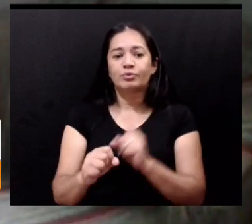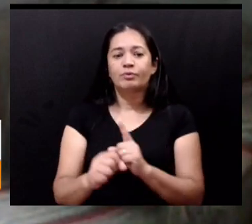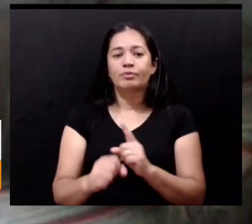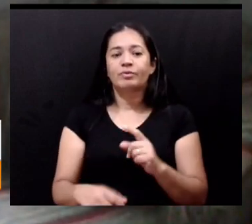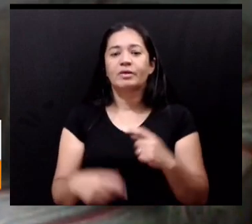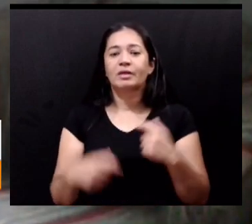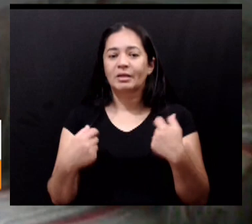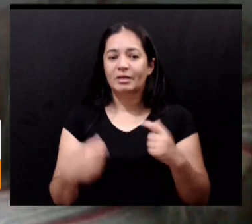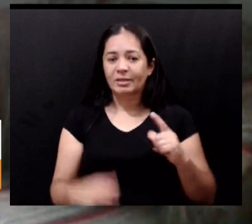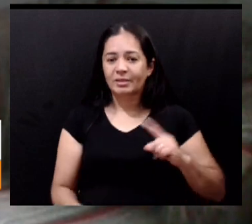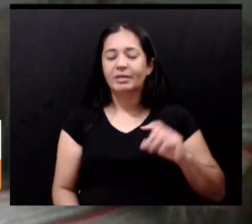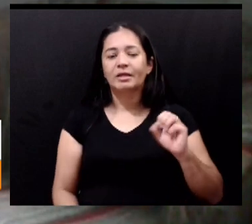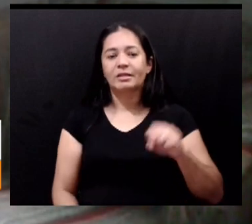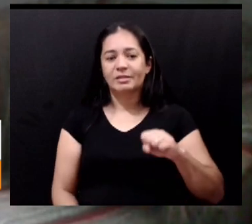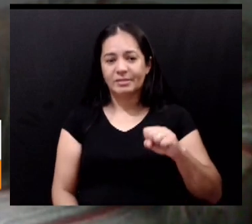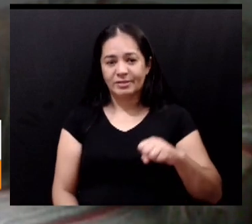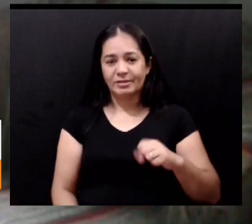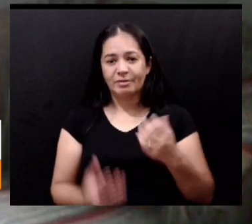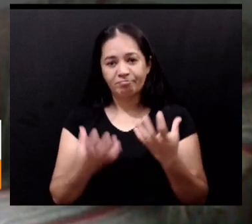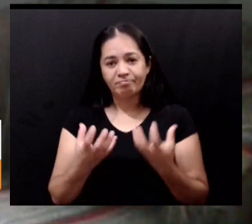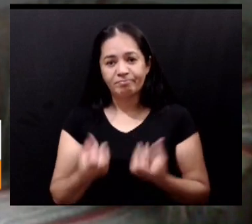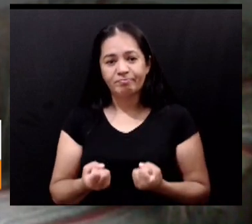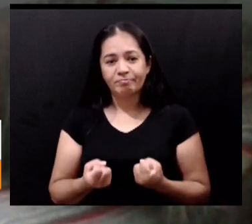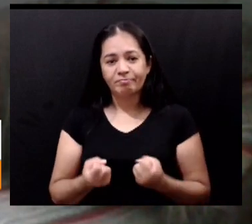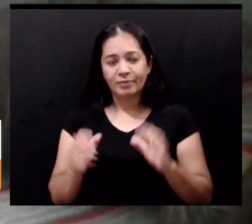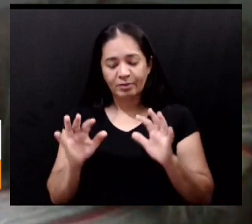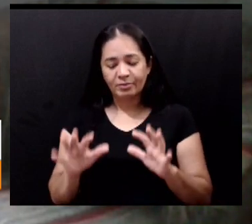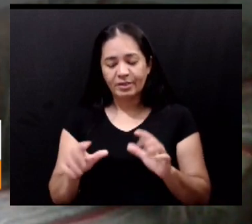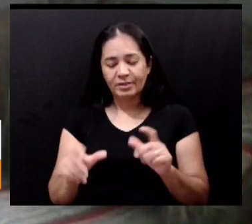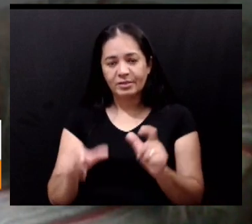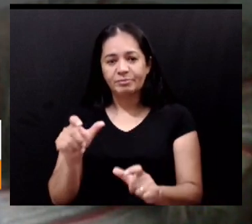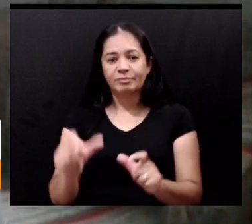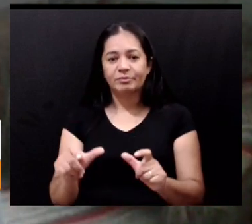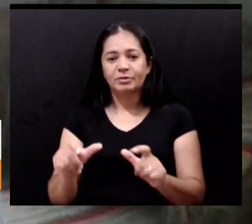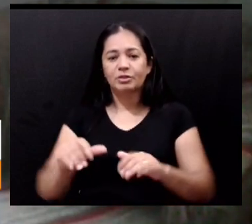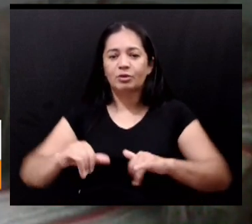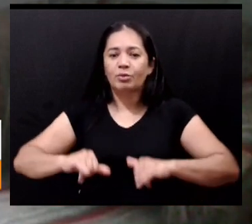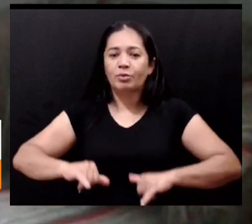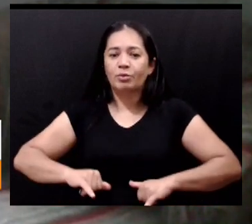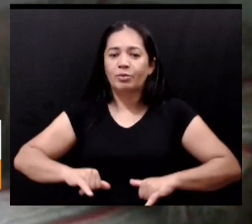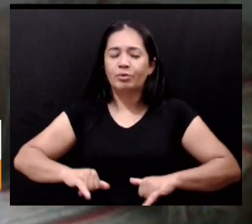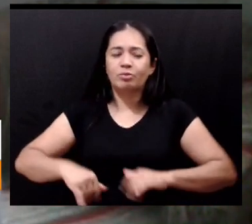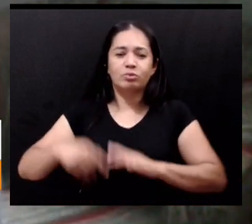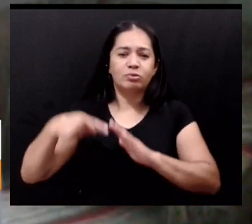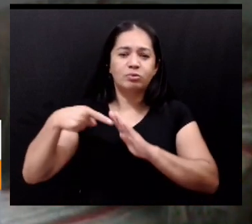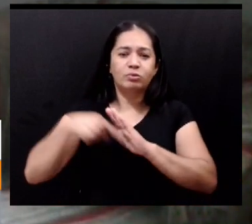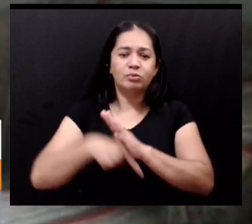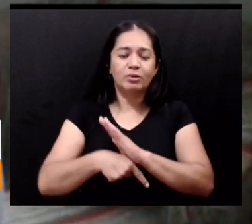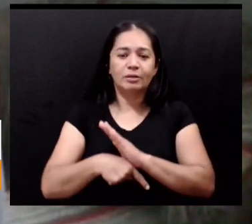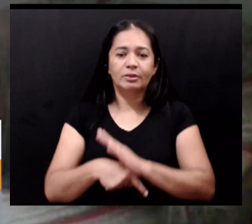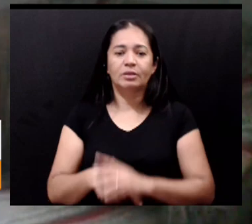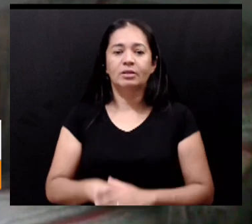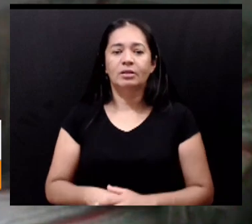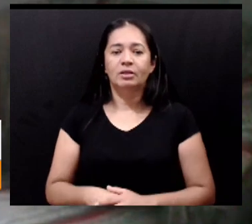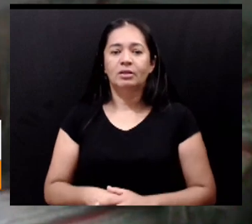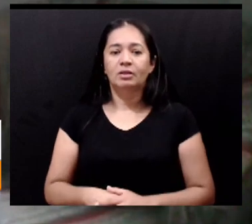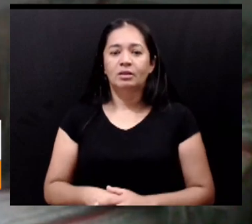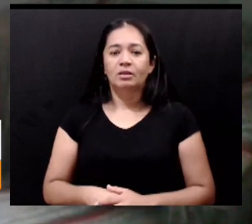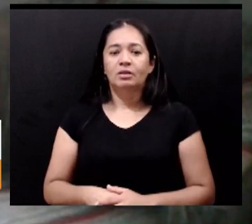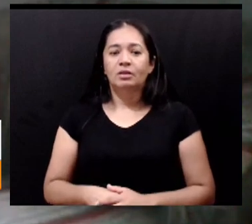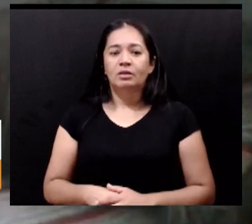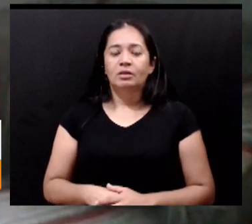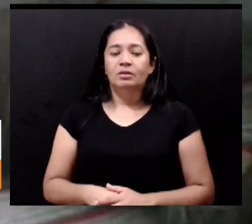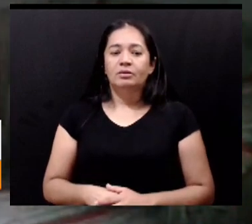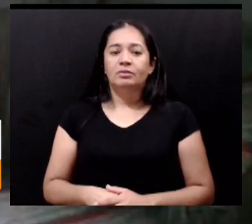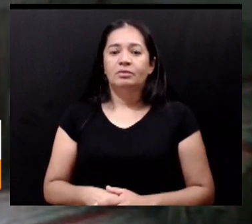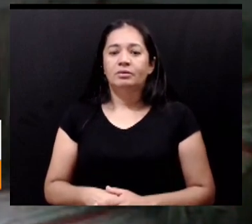acolhimento para esses que estão nessa dor aguda, como acho que a Ana Paula.